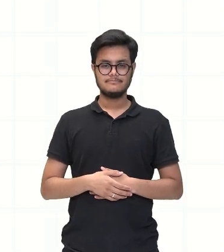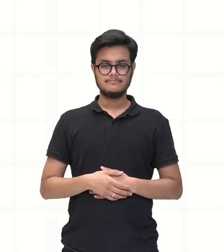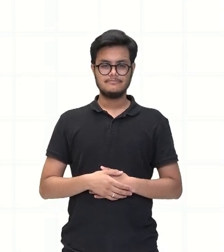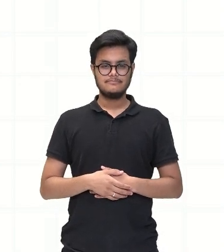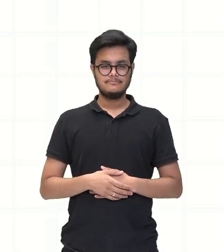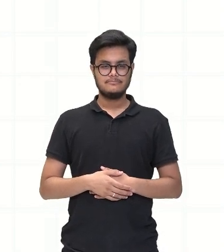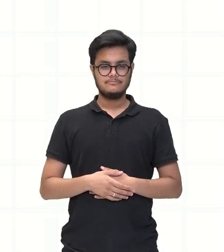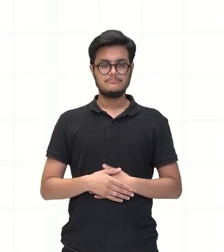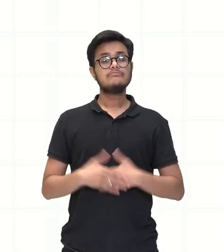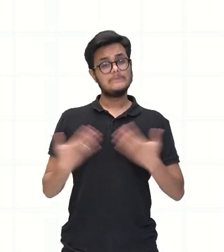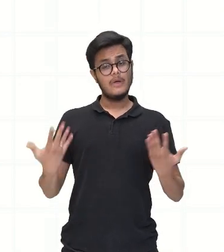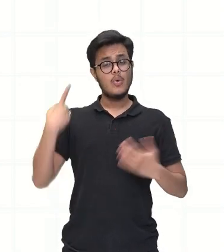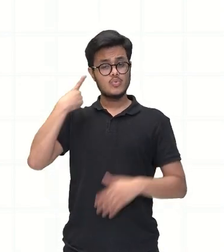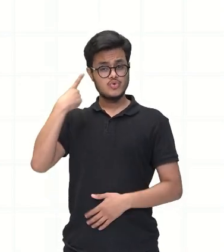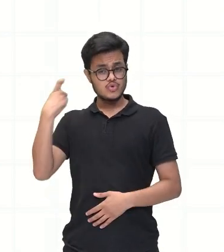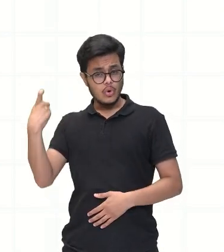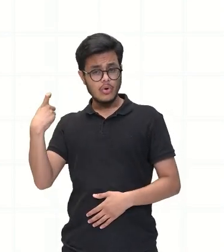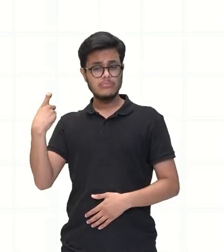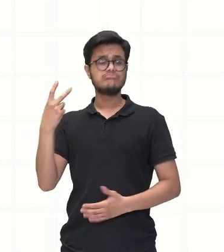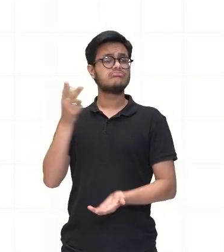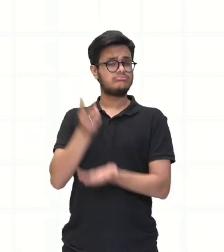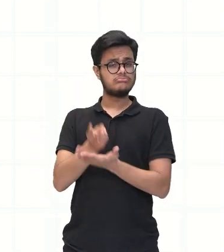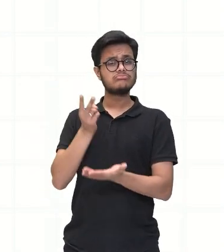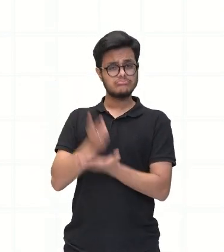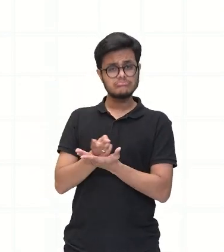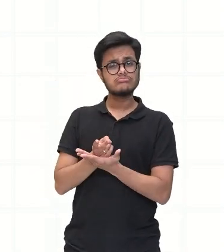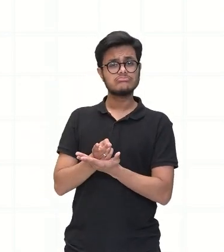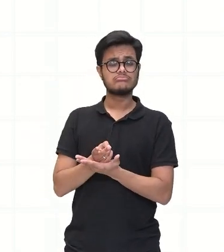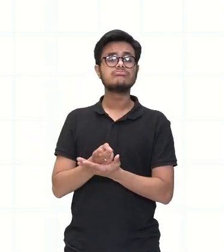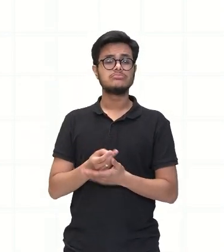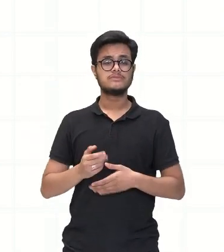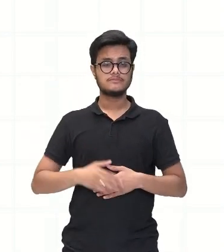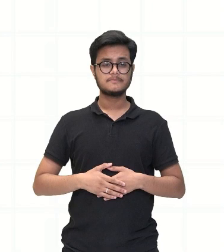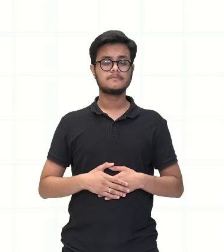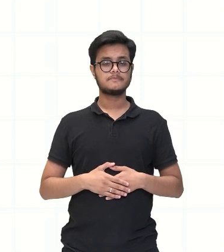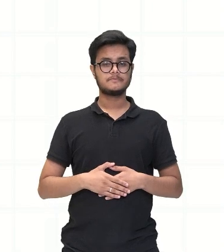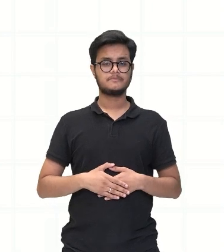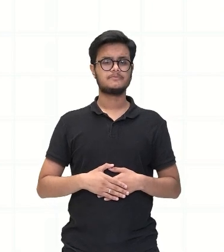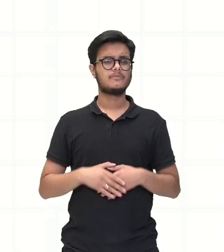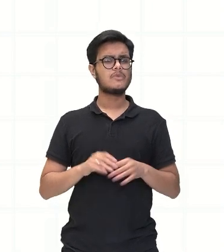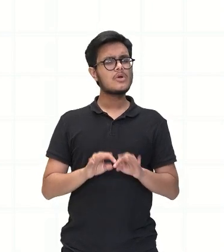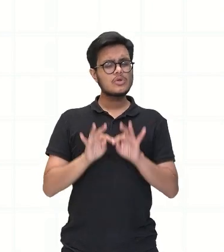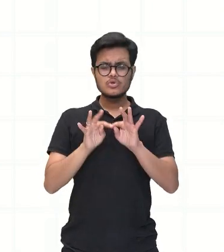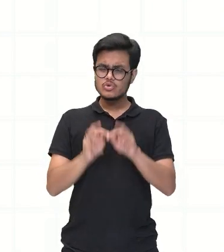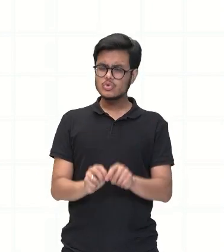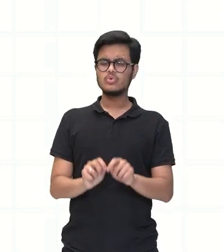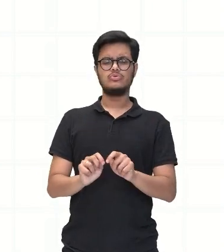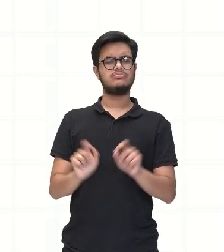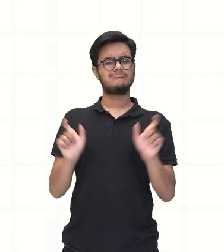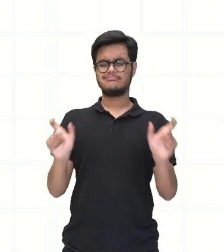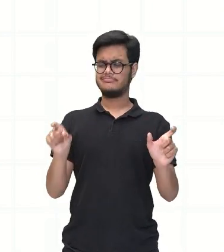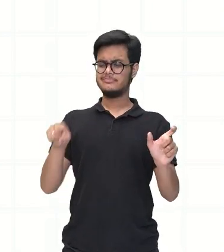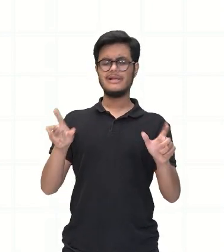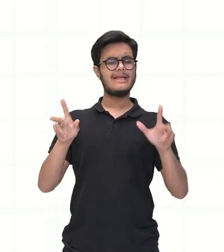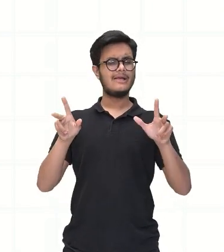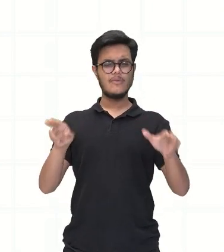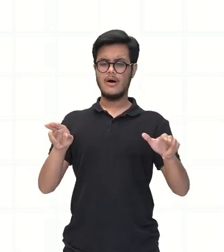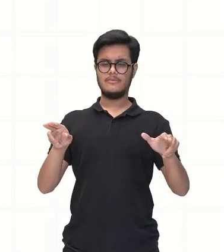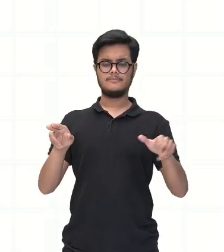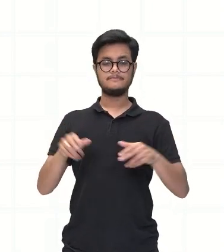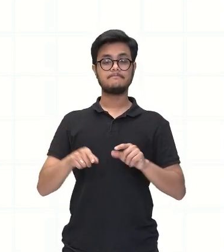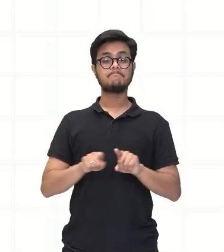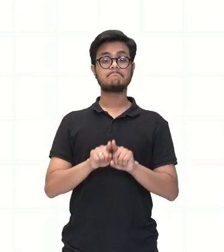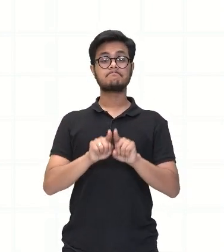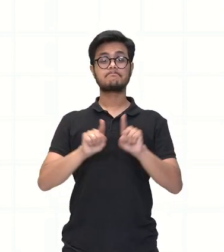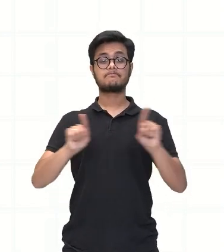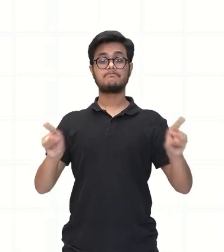Fonética, ou seja, do som, a acentuação própria, vão manter tudo, vão conservar aí a autonomia. Porém, eles